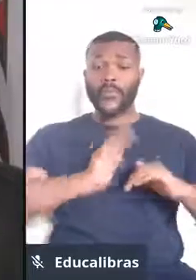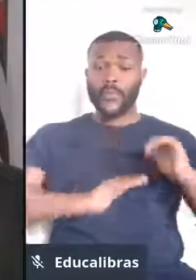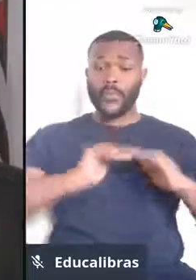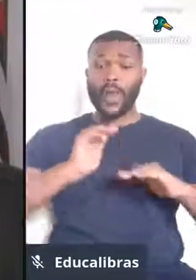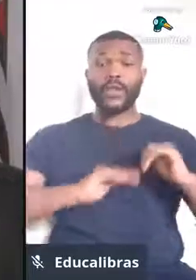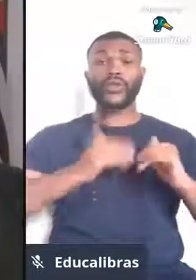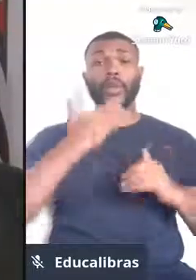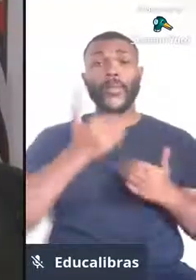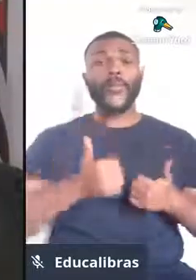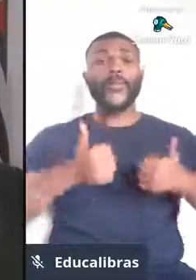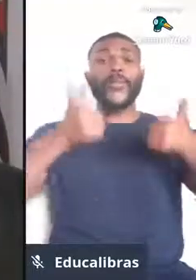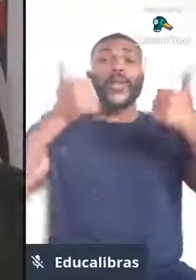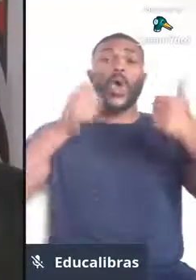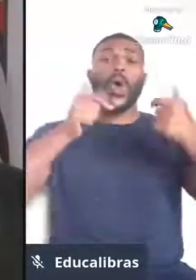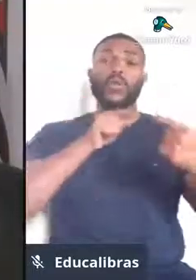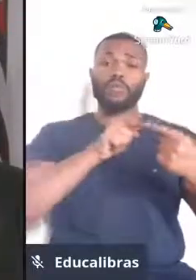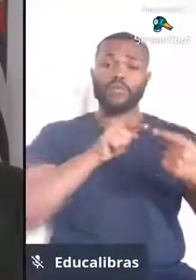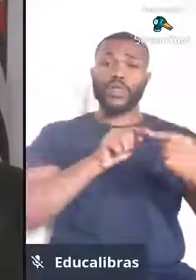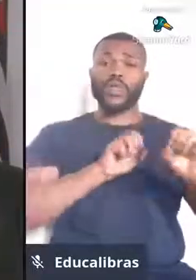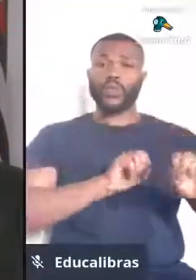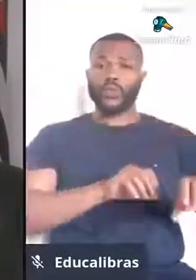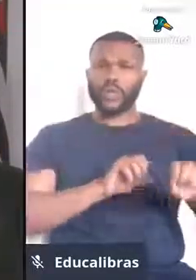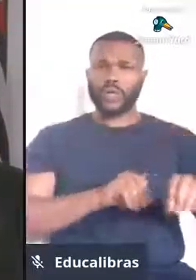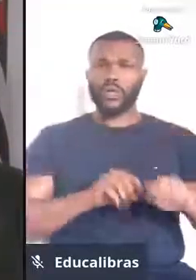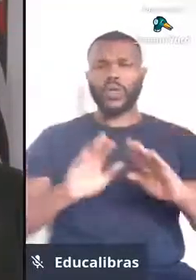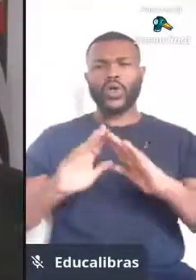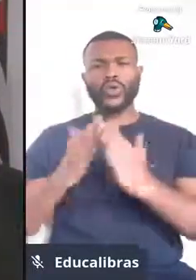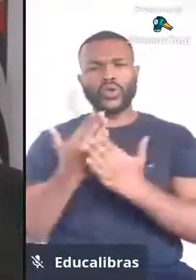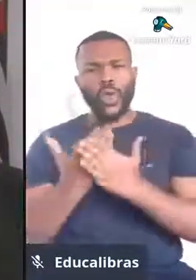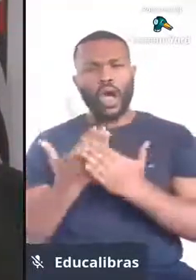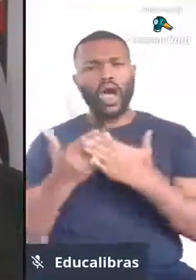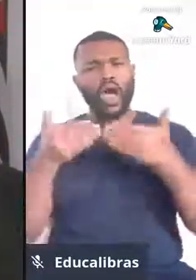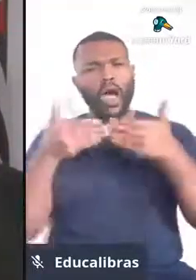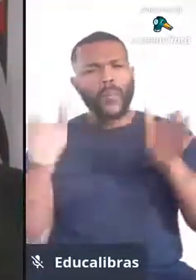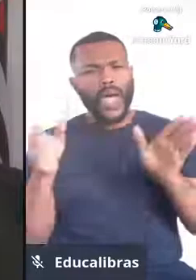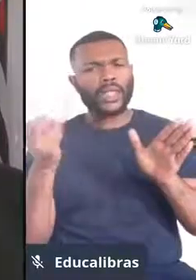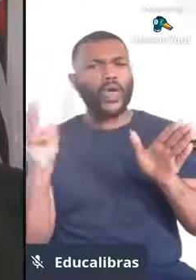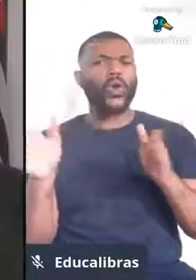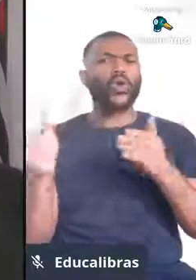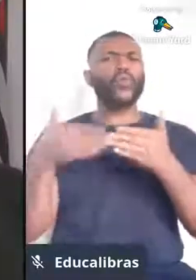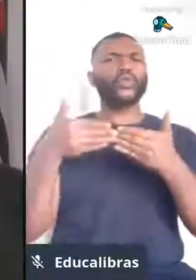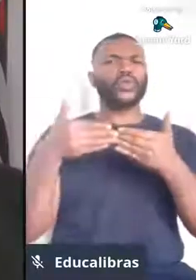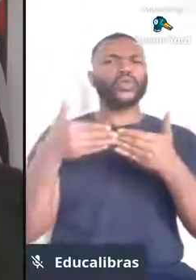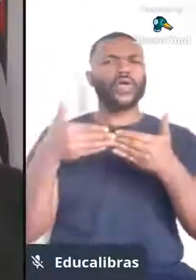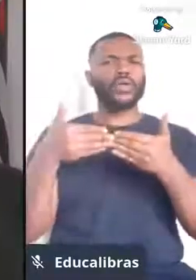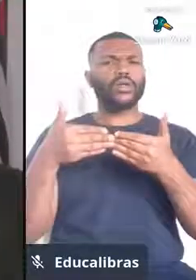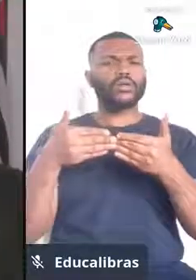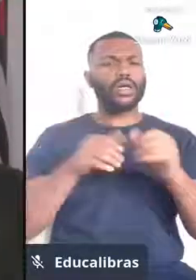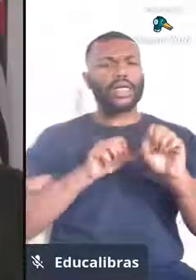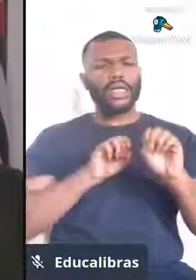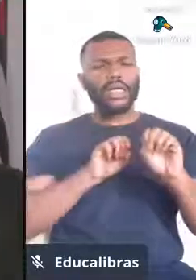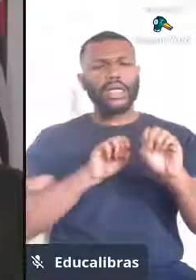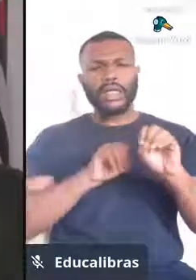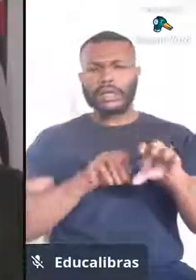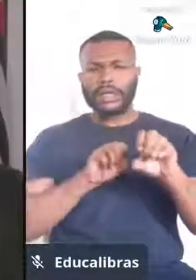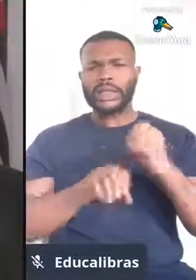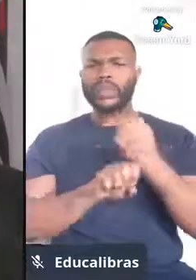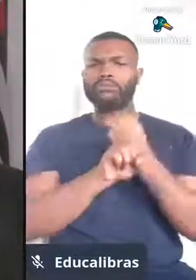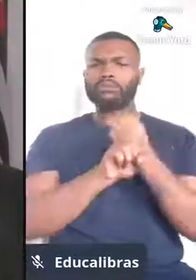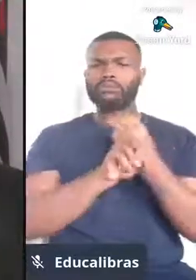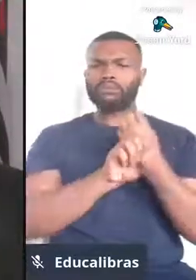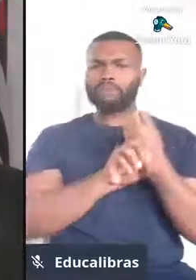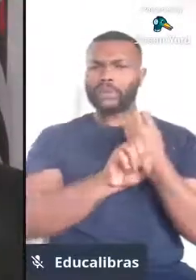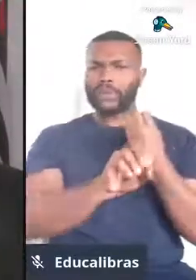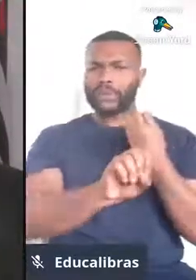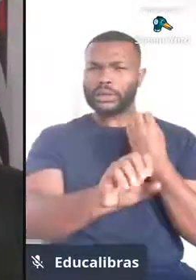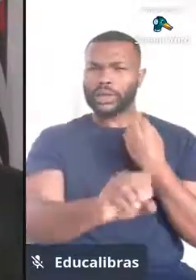né? As escolas estão abertas, as escolas estão fechadas, eles estão optando por ensino à distância. Esse ensino à distância, uma